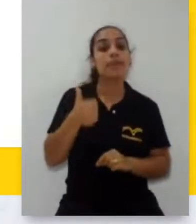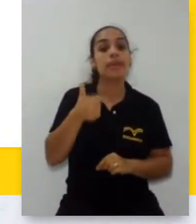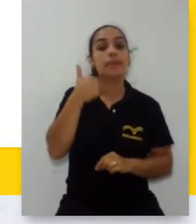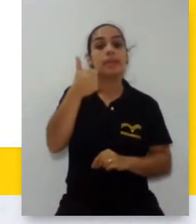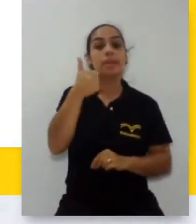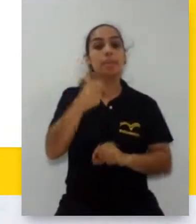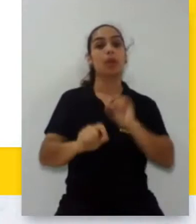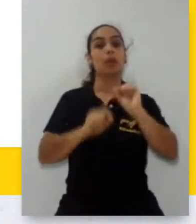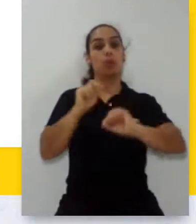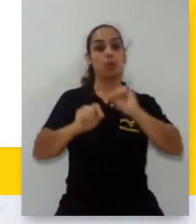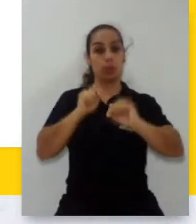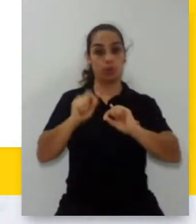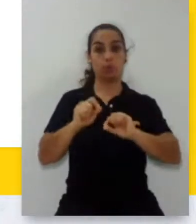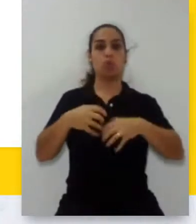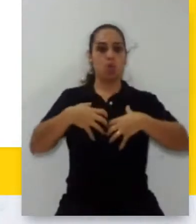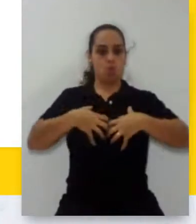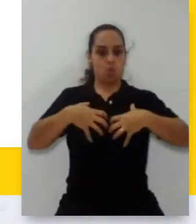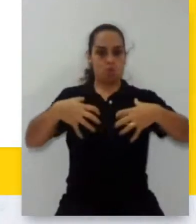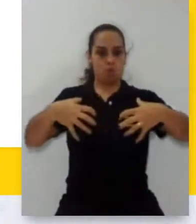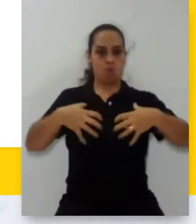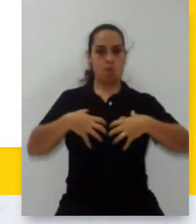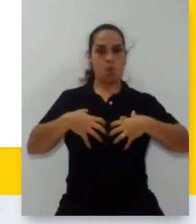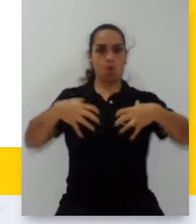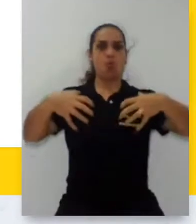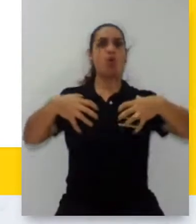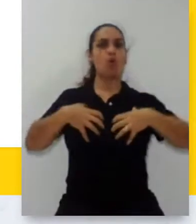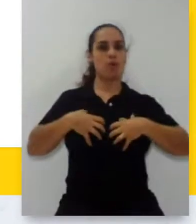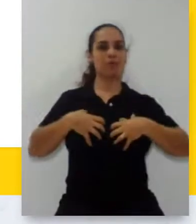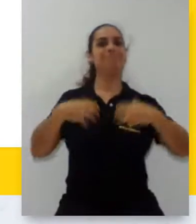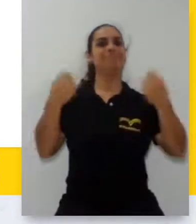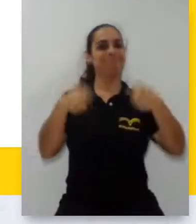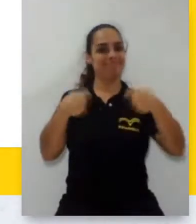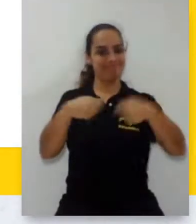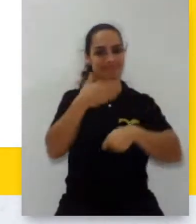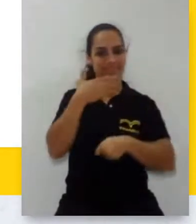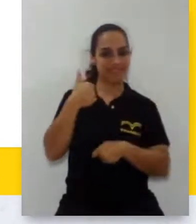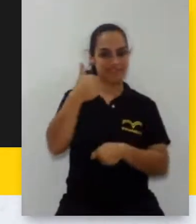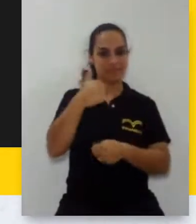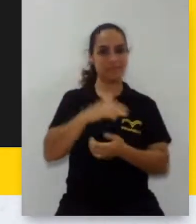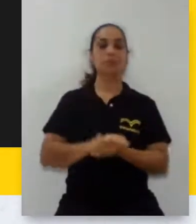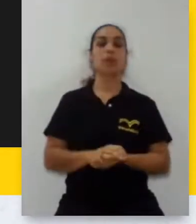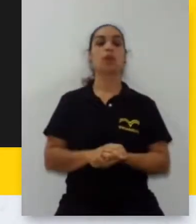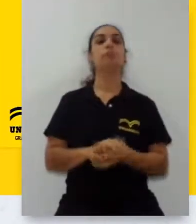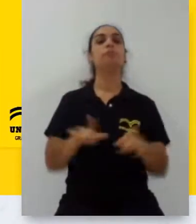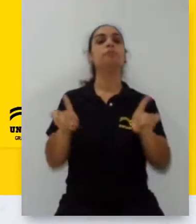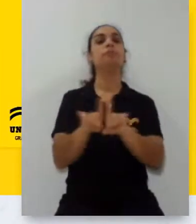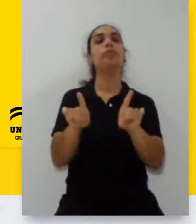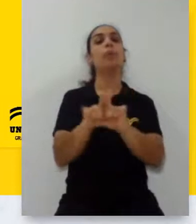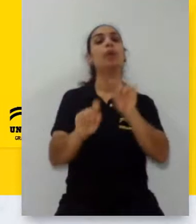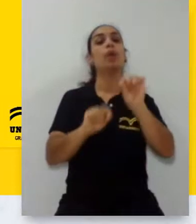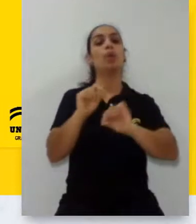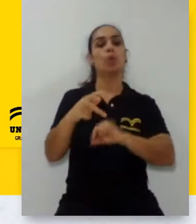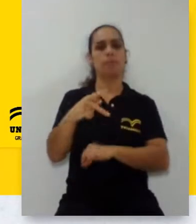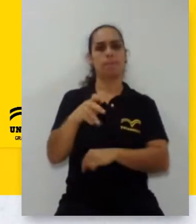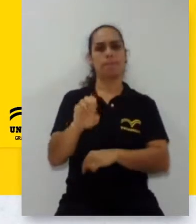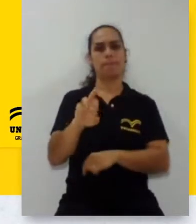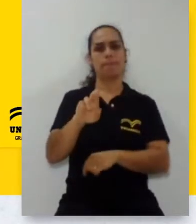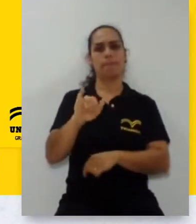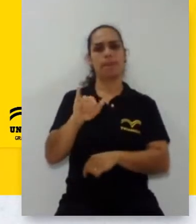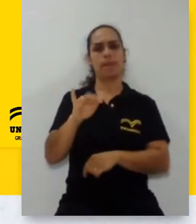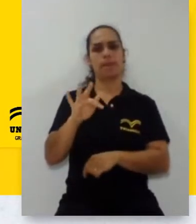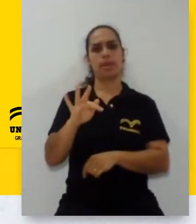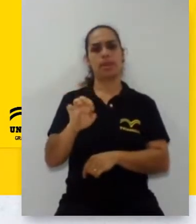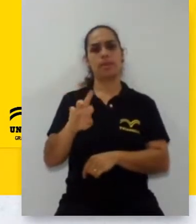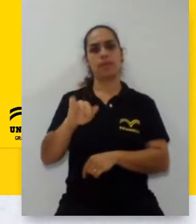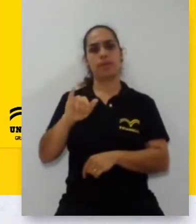melhoras na captação de oxigênio. Nós também temos melhoras periféricas, no tamanho e no número das